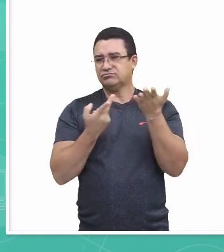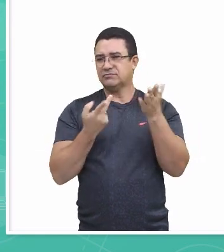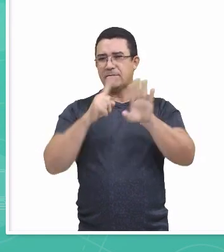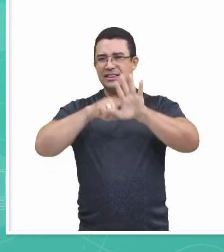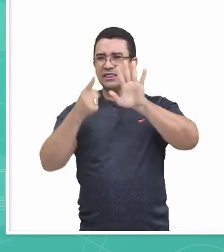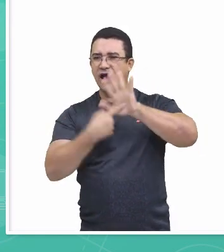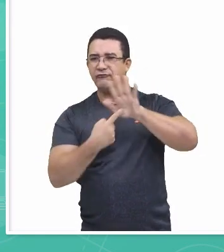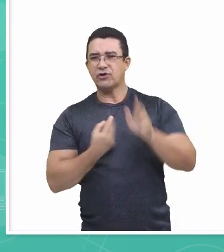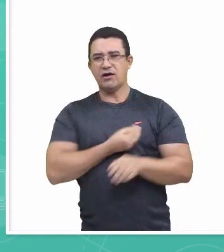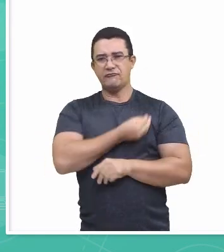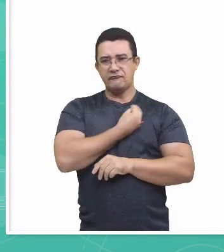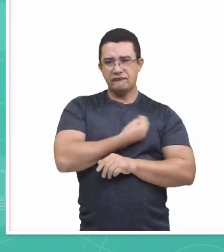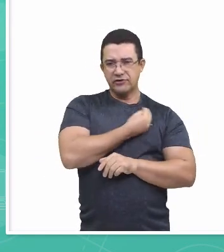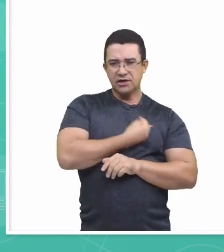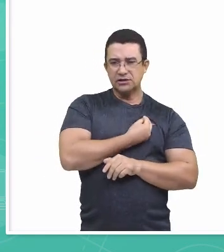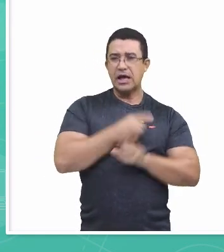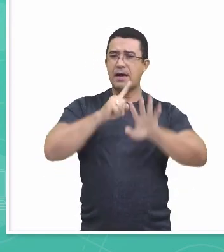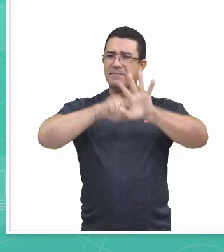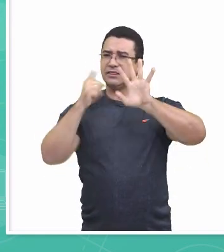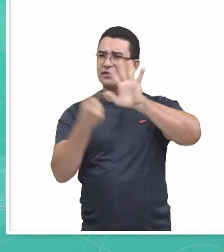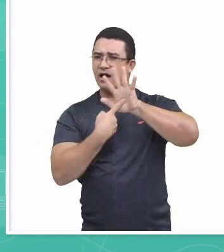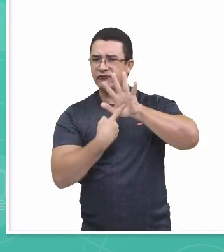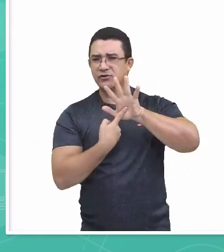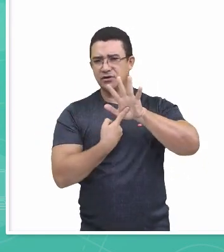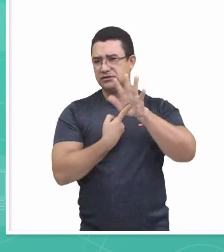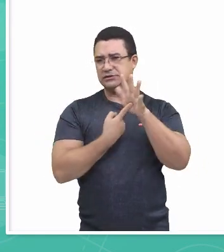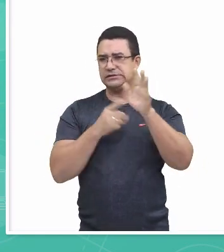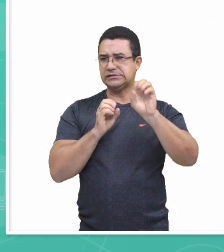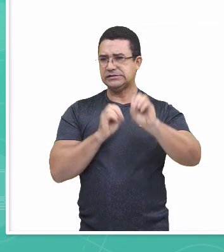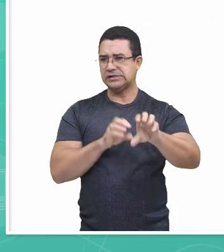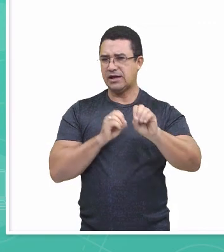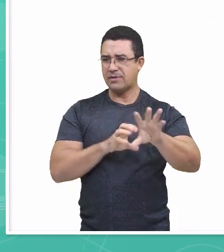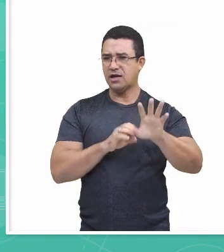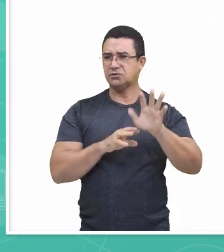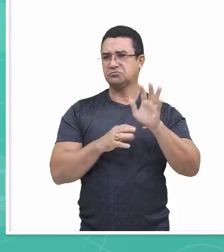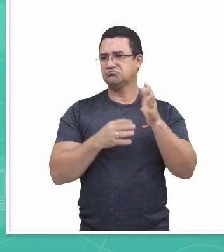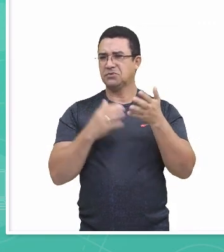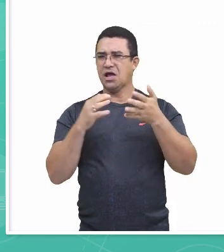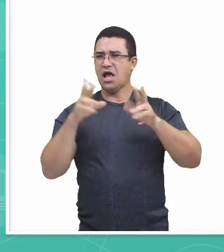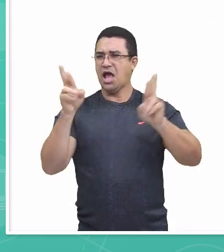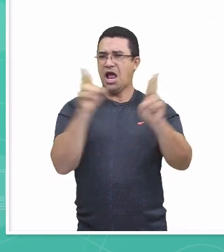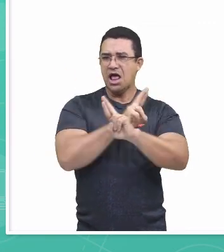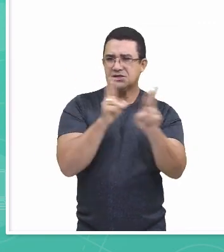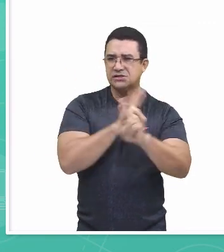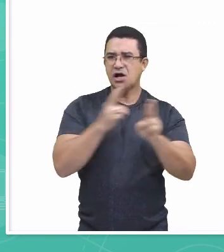metáforas sobre o ensinamento, né? Alguma relação social entre os seres